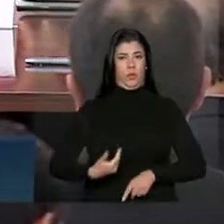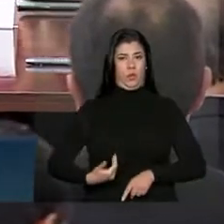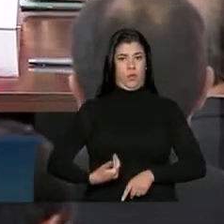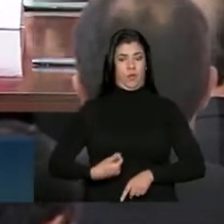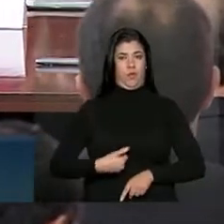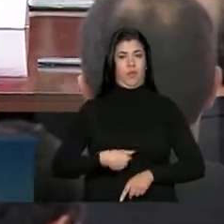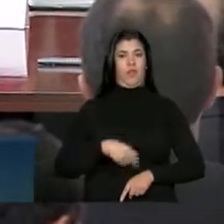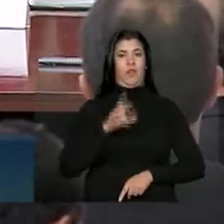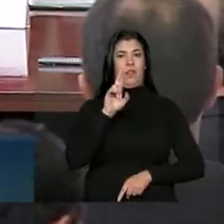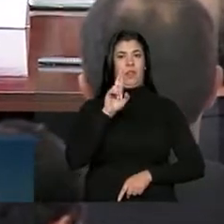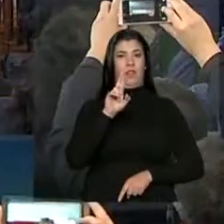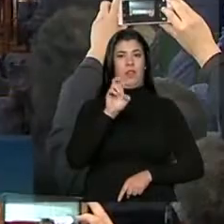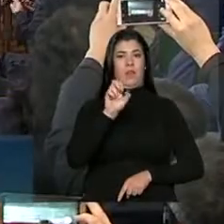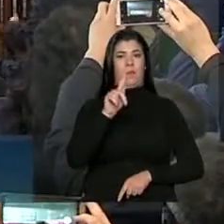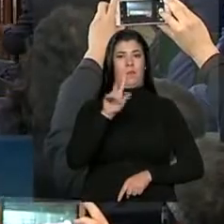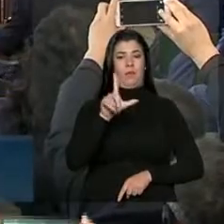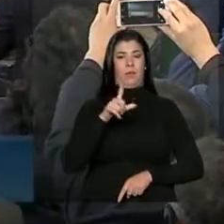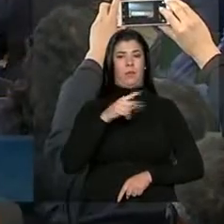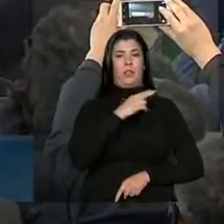República Popular da China,